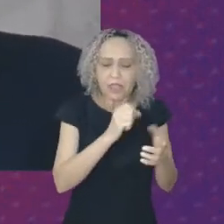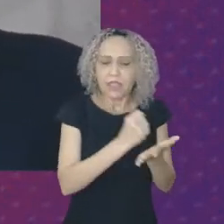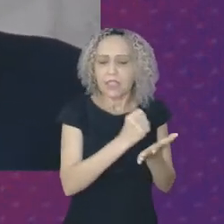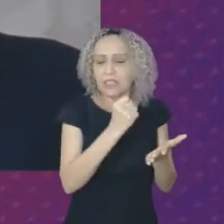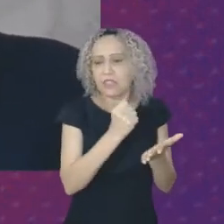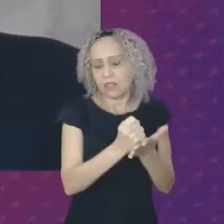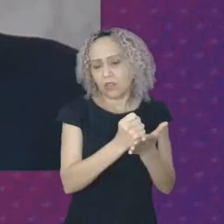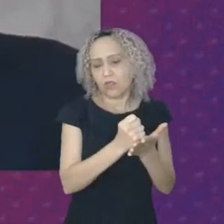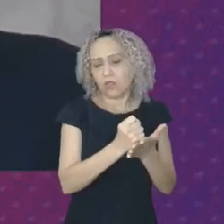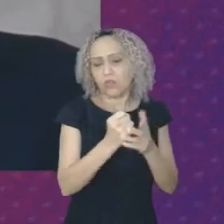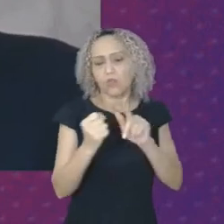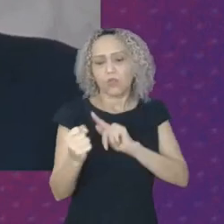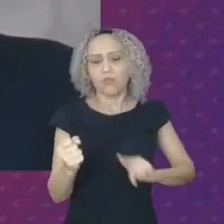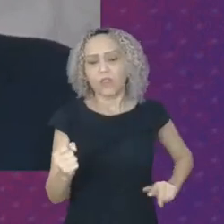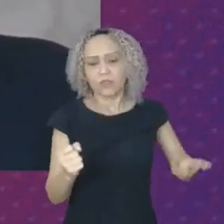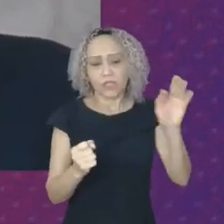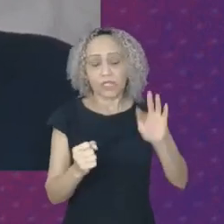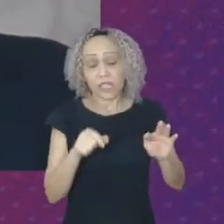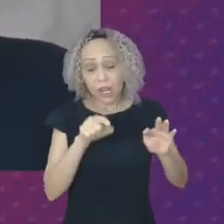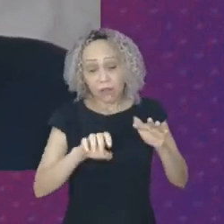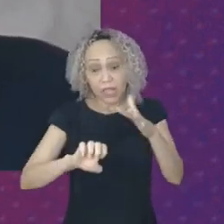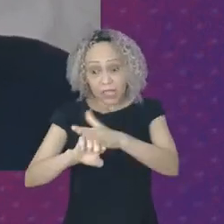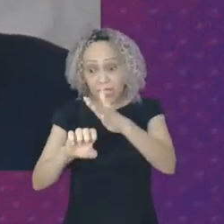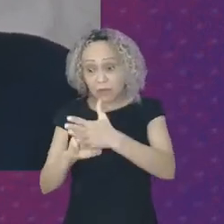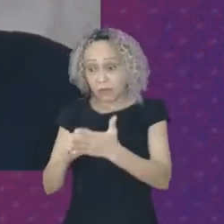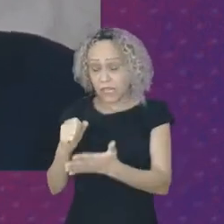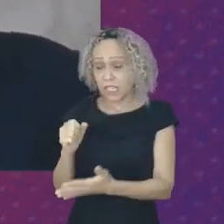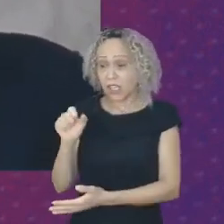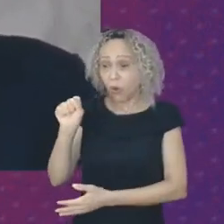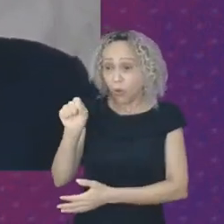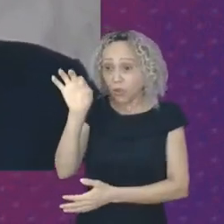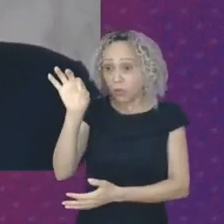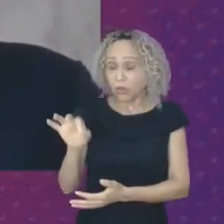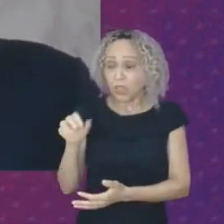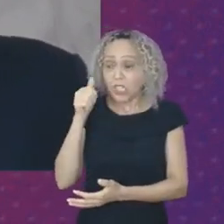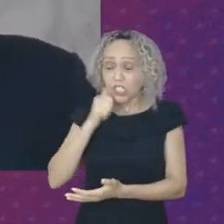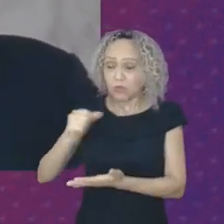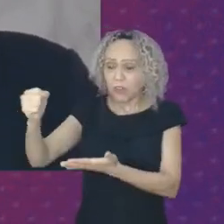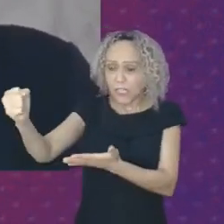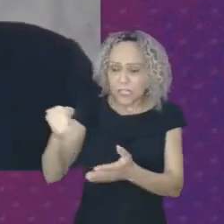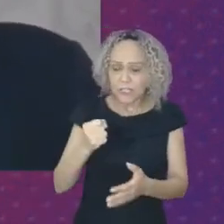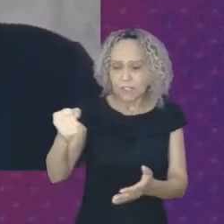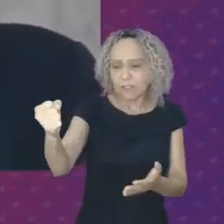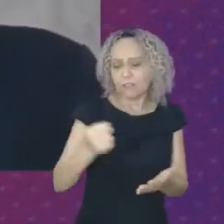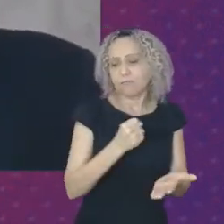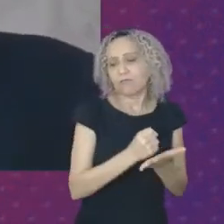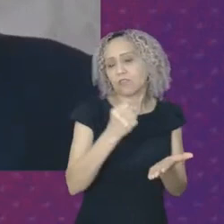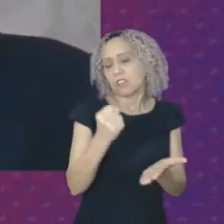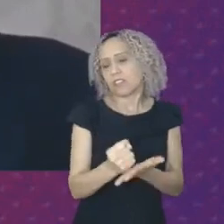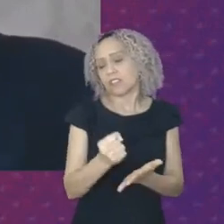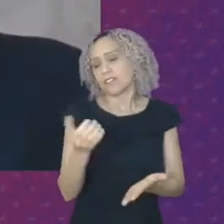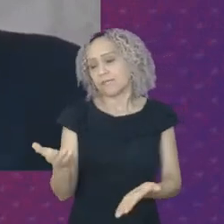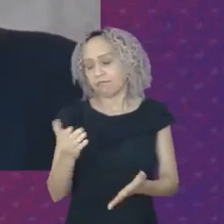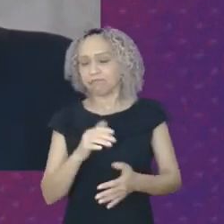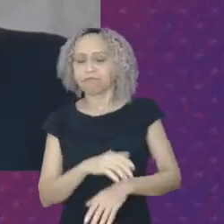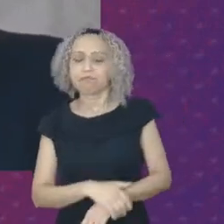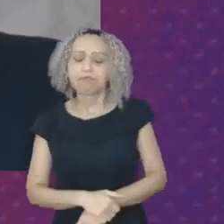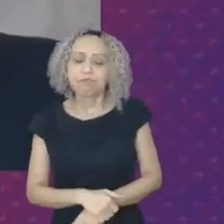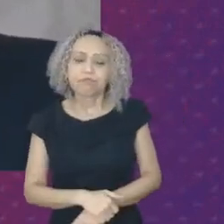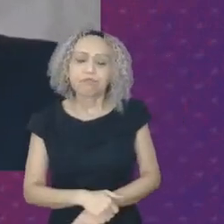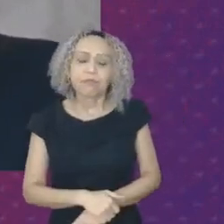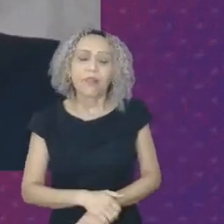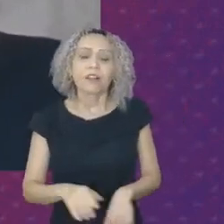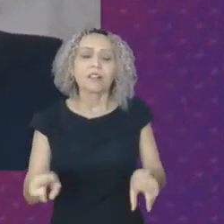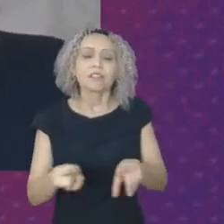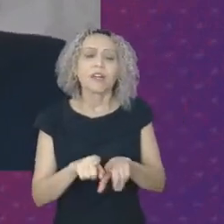de reestruturação e construção da sua vida. E agora, mais recentemente, o presidente